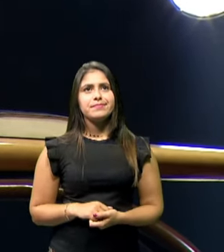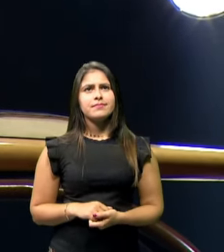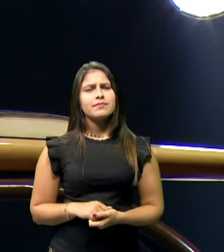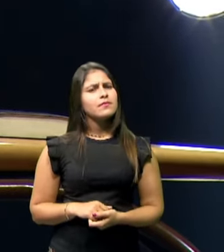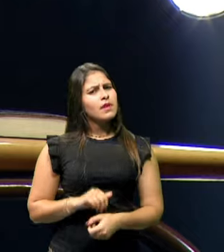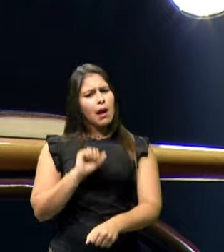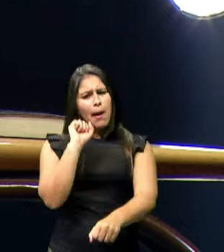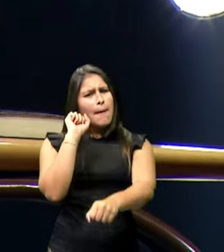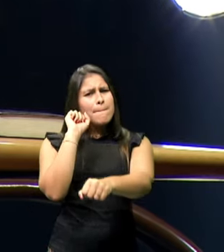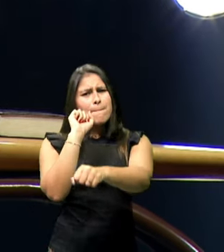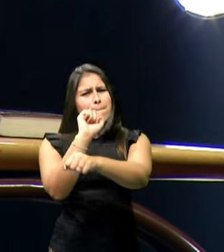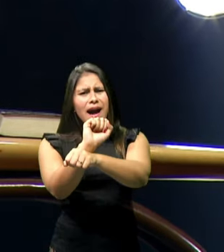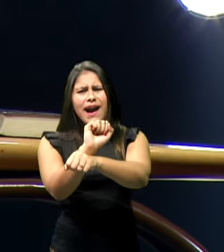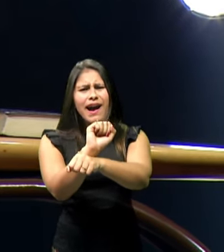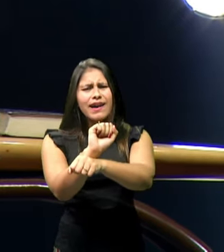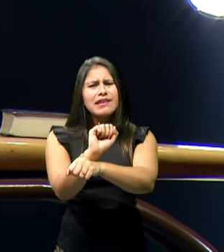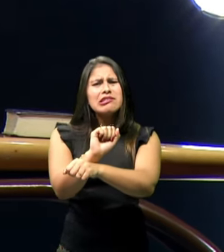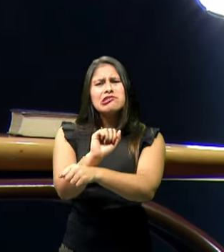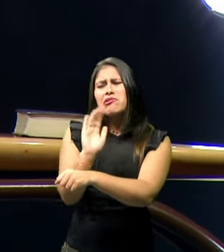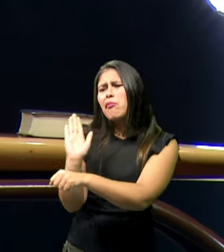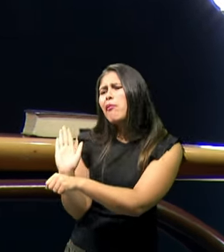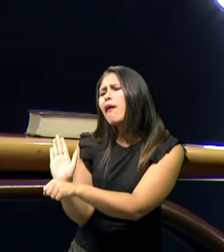Para de ser assistente de culto.